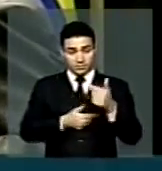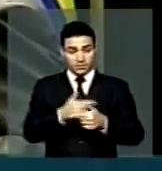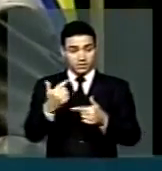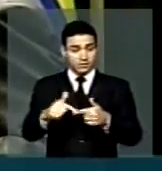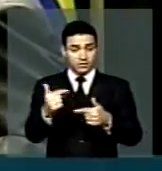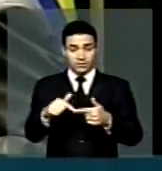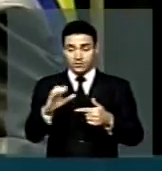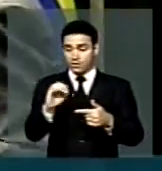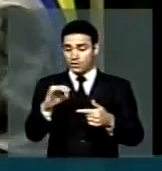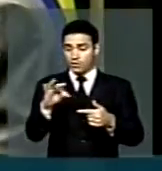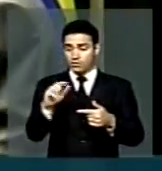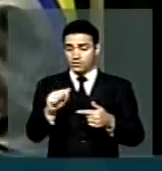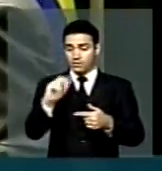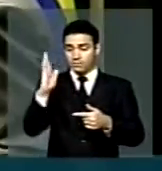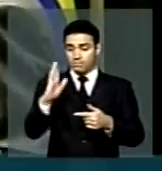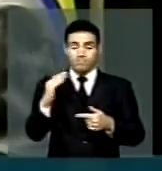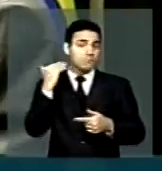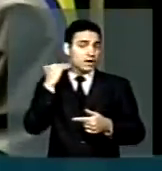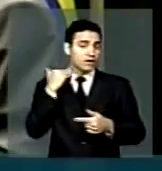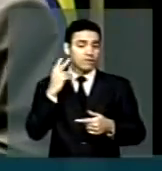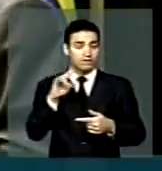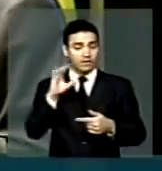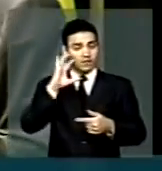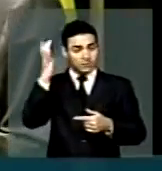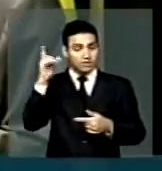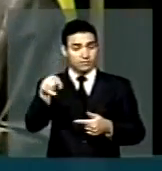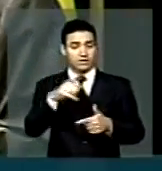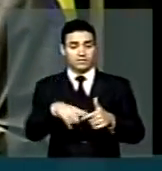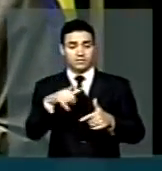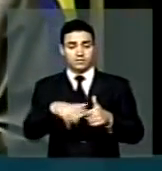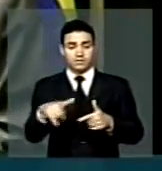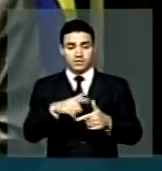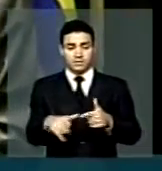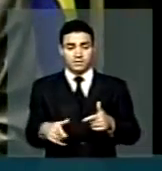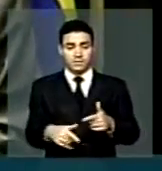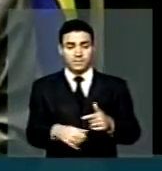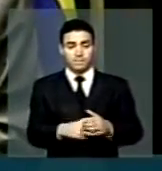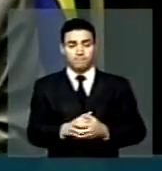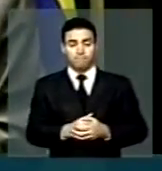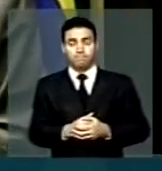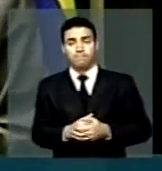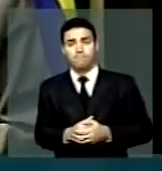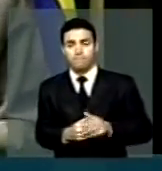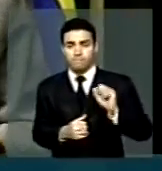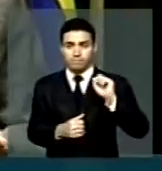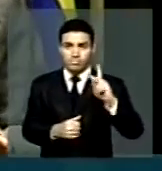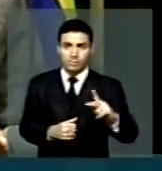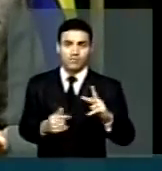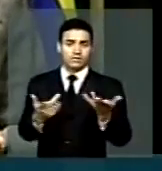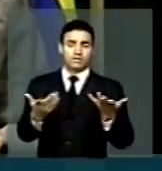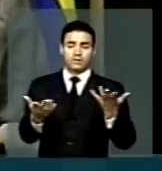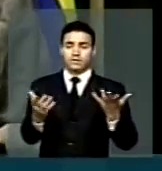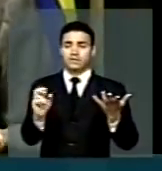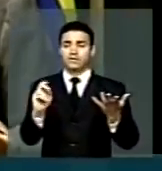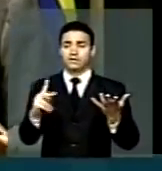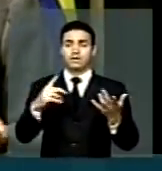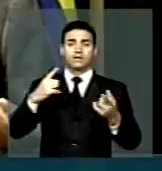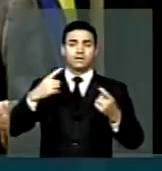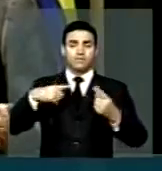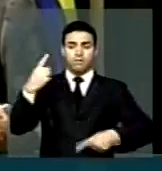tem conta em banco. Nós vamos resolver essa questão por razões compreensíveis do jogo político,